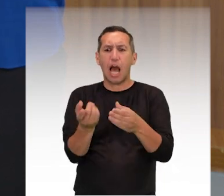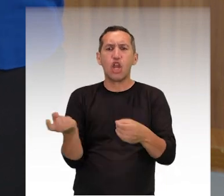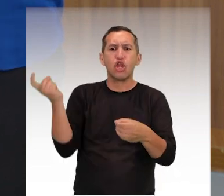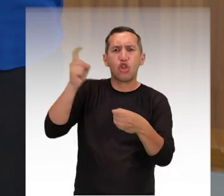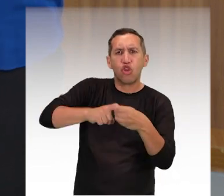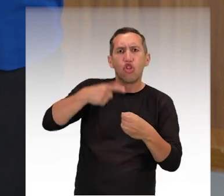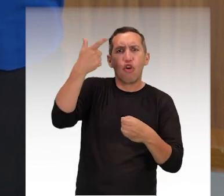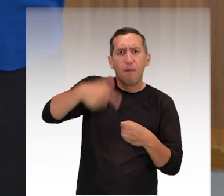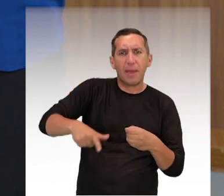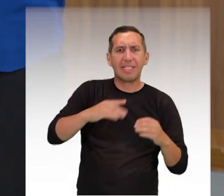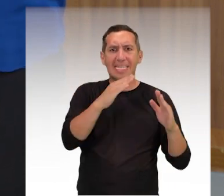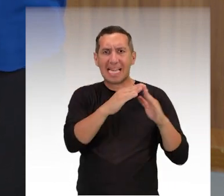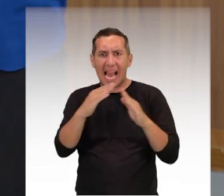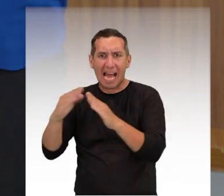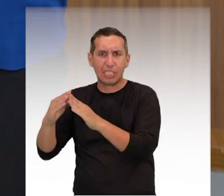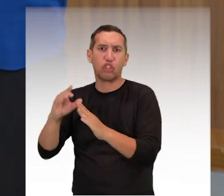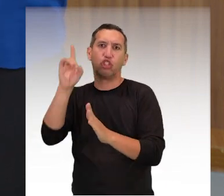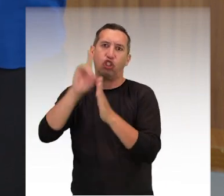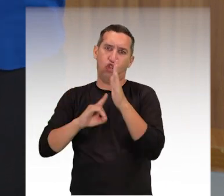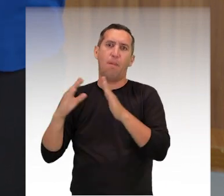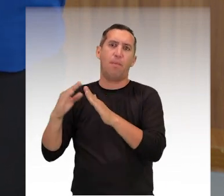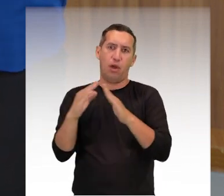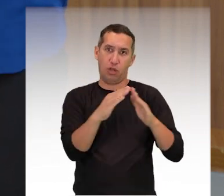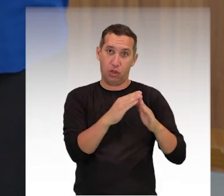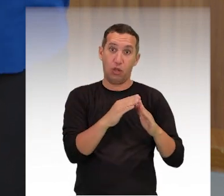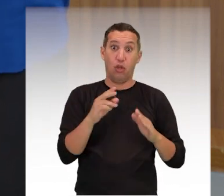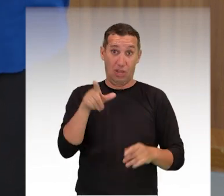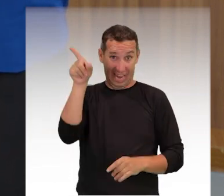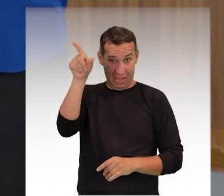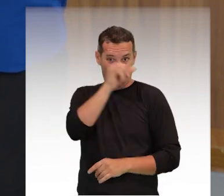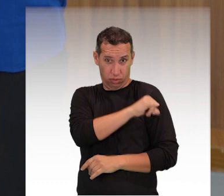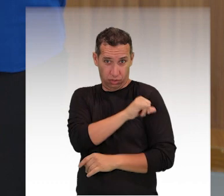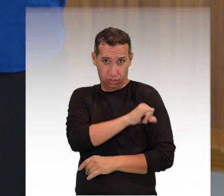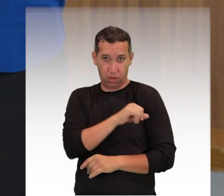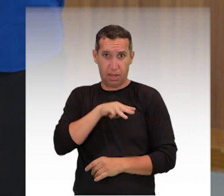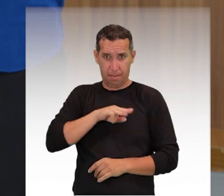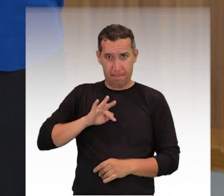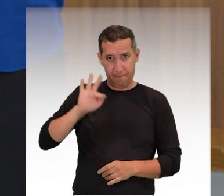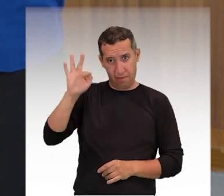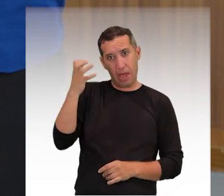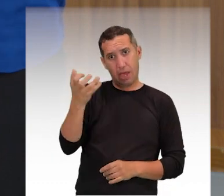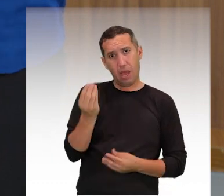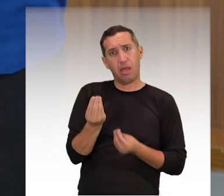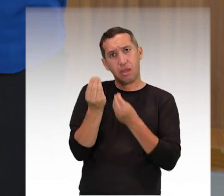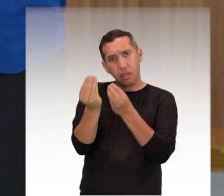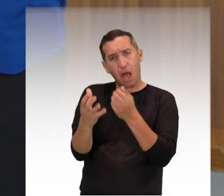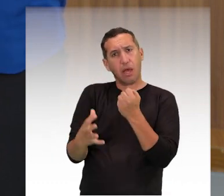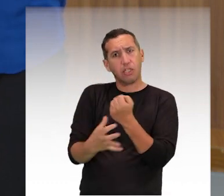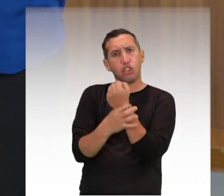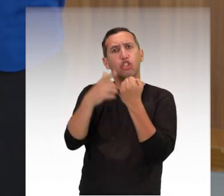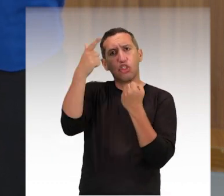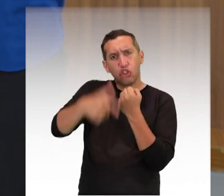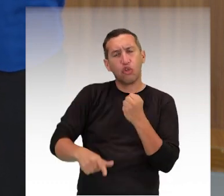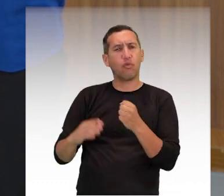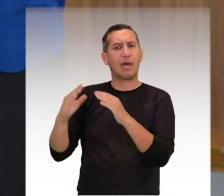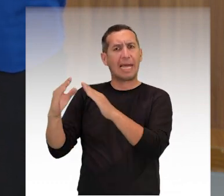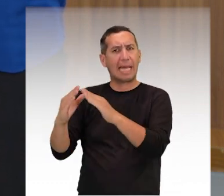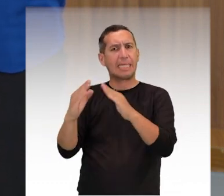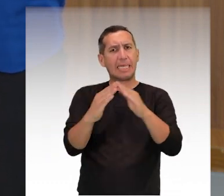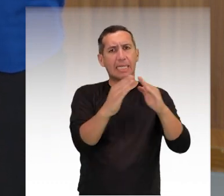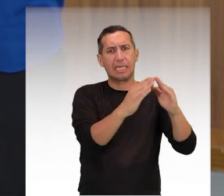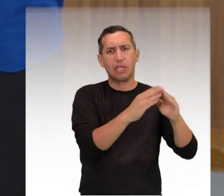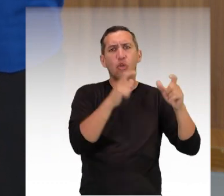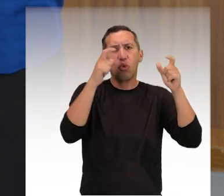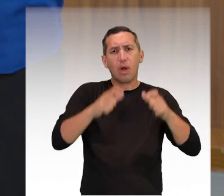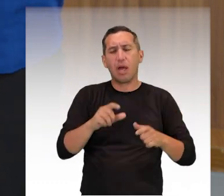Reintegração de posse e direito à moradia. No Rio de Janeiro, o MPF atua para garantir o reassentamento de famílias que